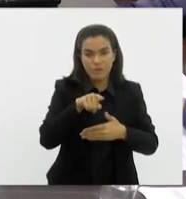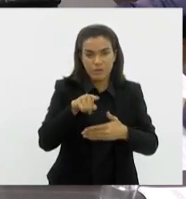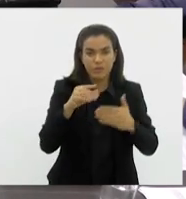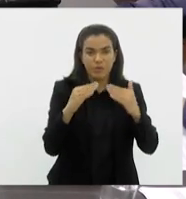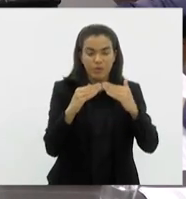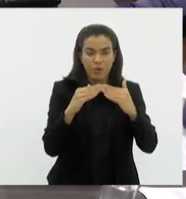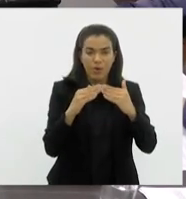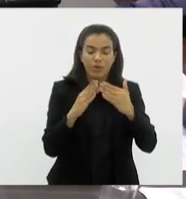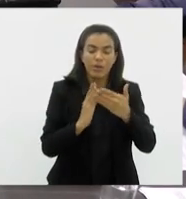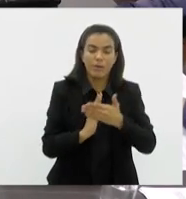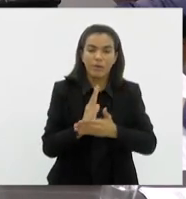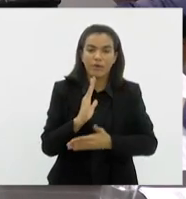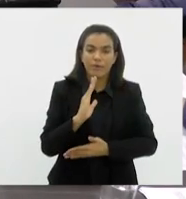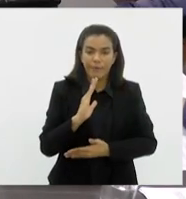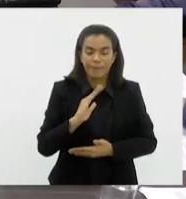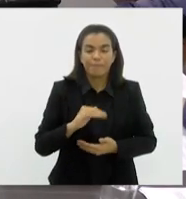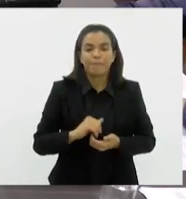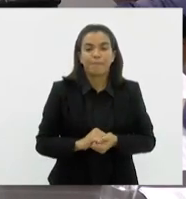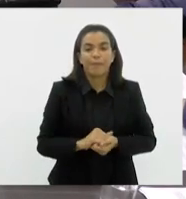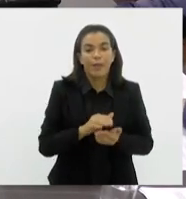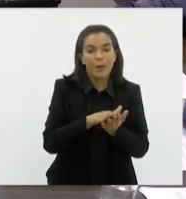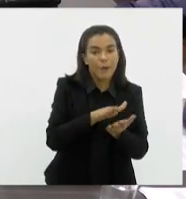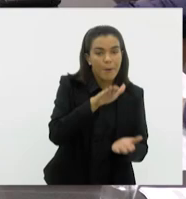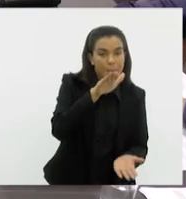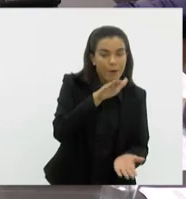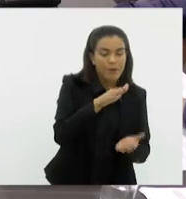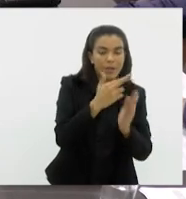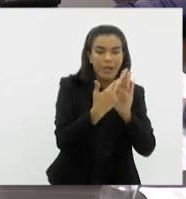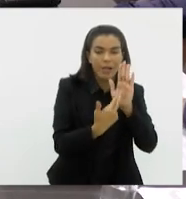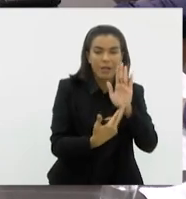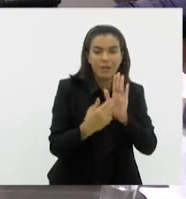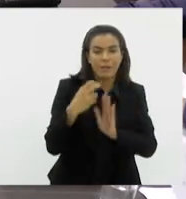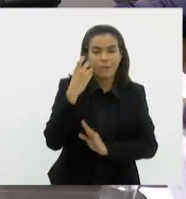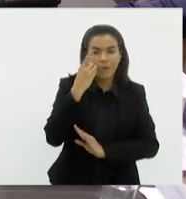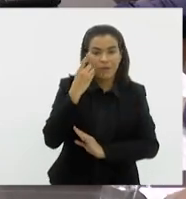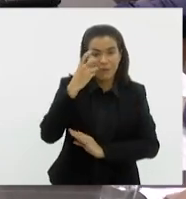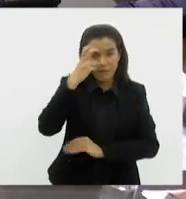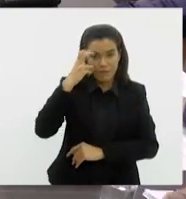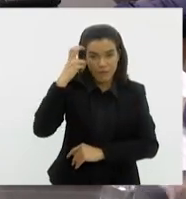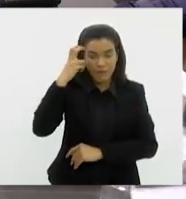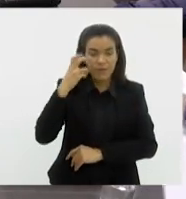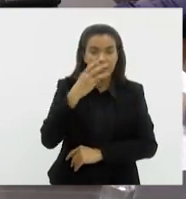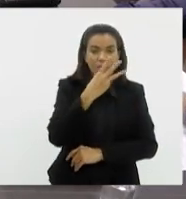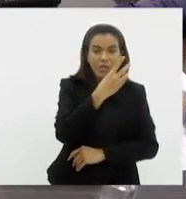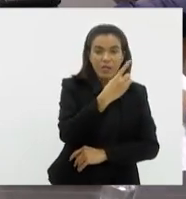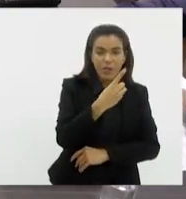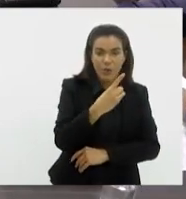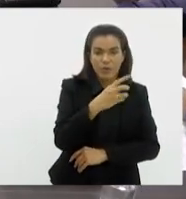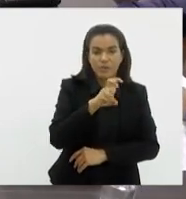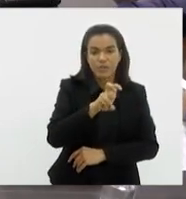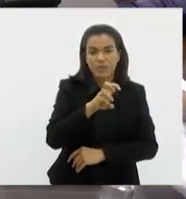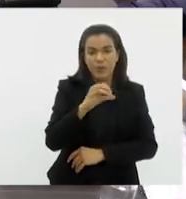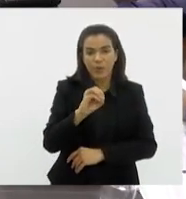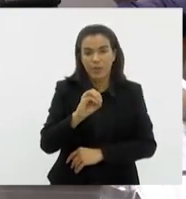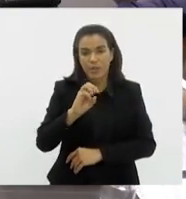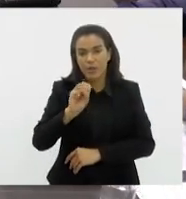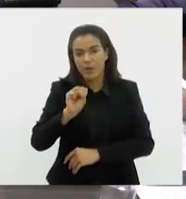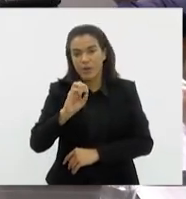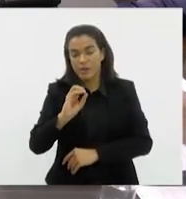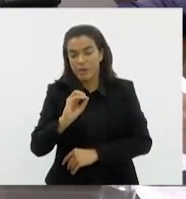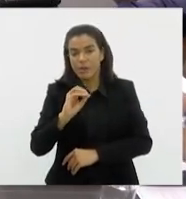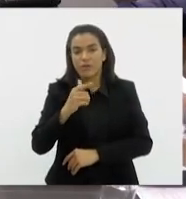estão. Aprovado, passo ao bloco de projeto de relatoria, deputada Verônica Lima. 31 da pauta, projeto de lei 5080